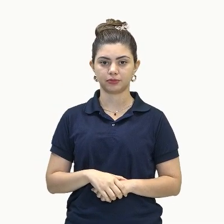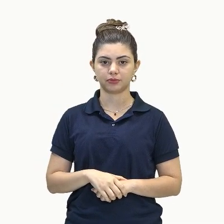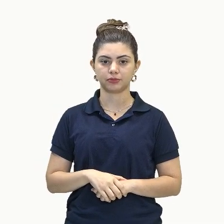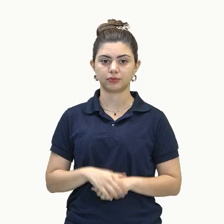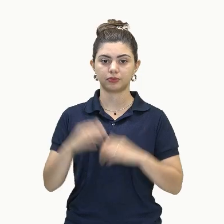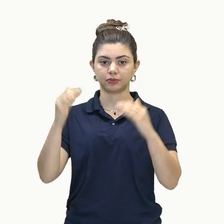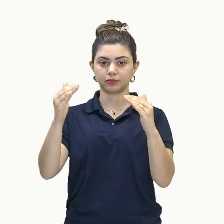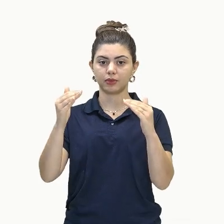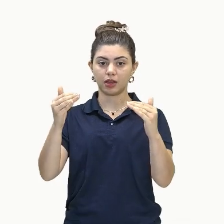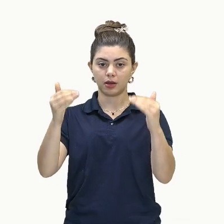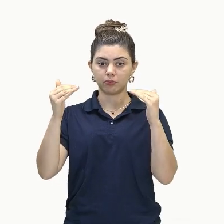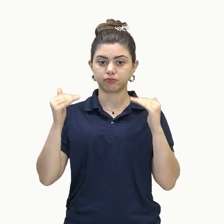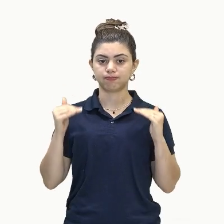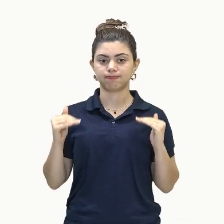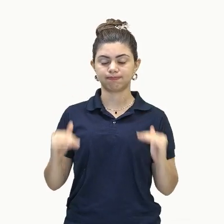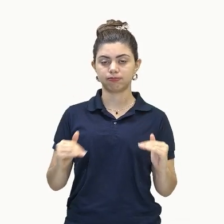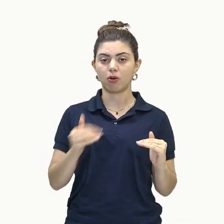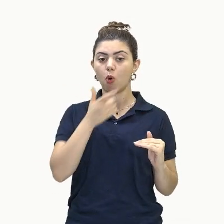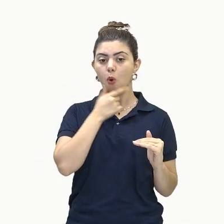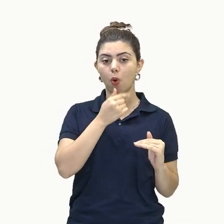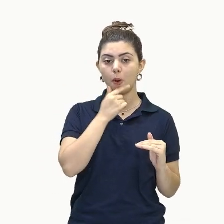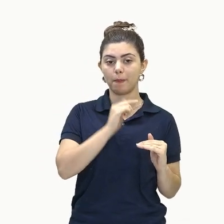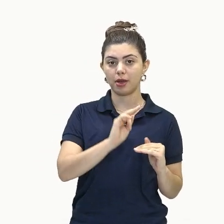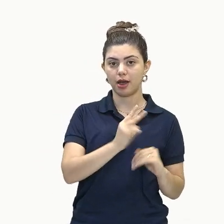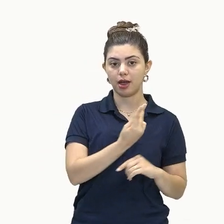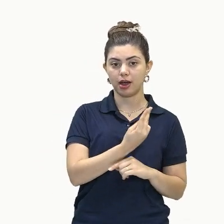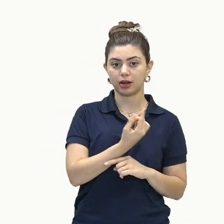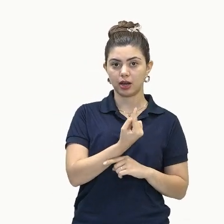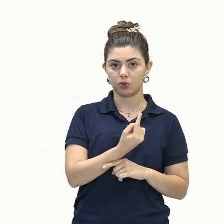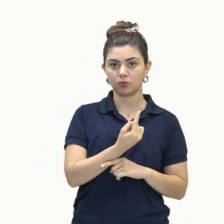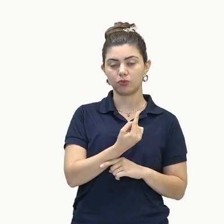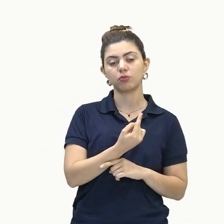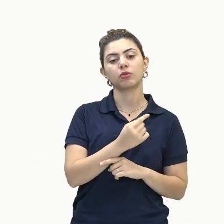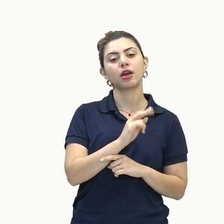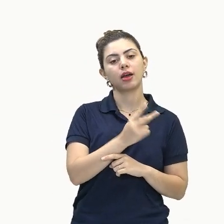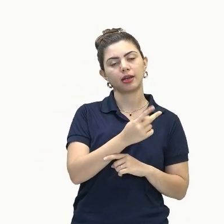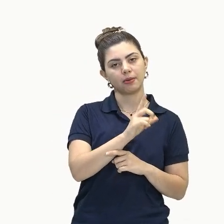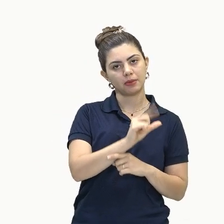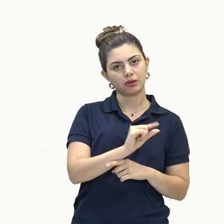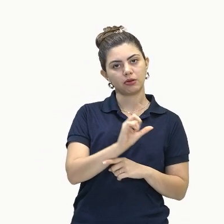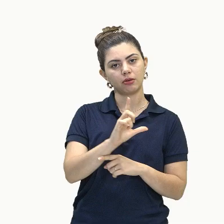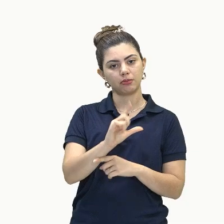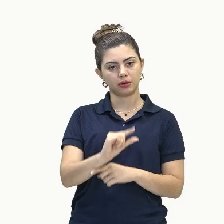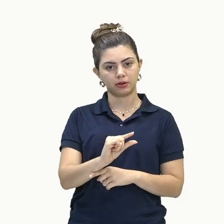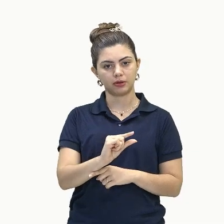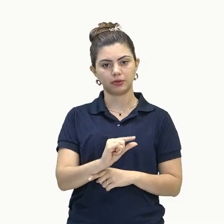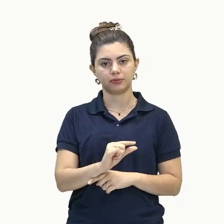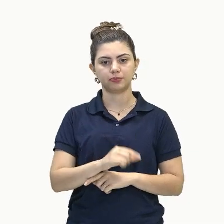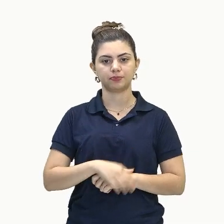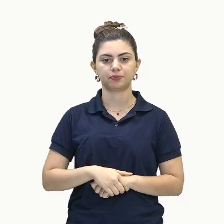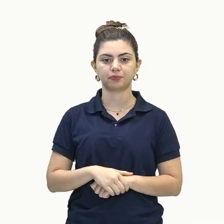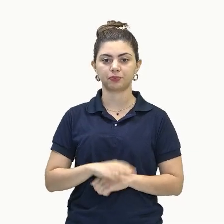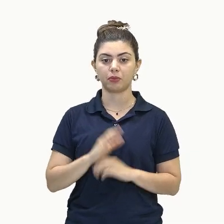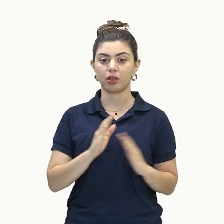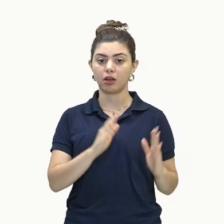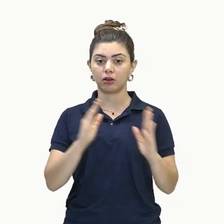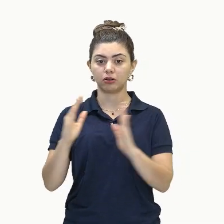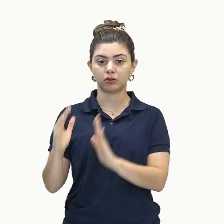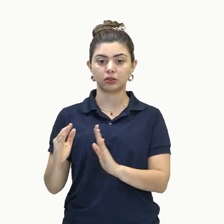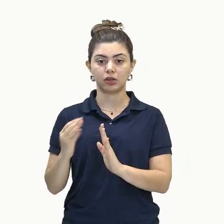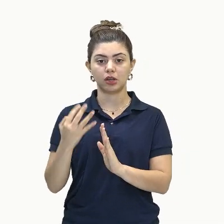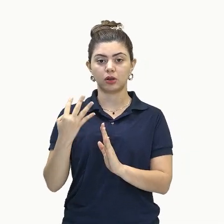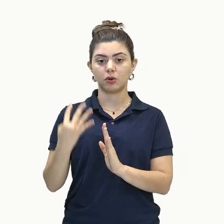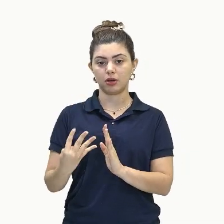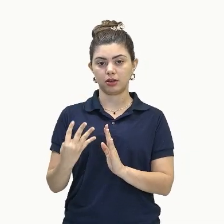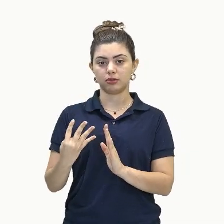Esse homem da segunda geração, número 1, ele também é Hzinho. Temos esse indivíduo da geração